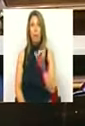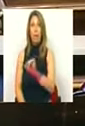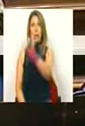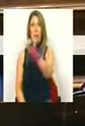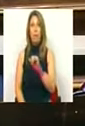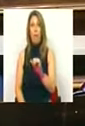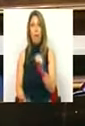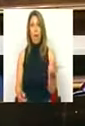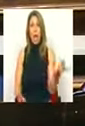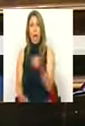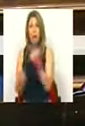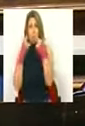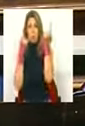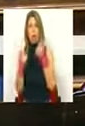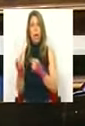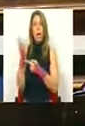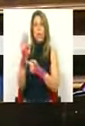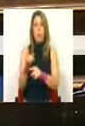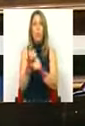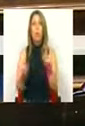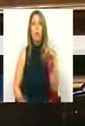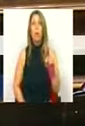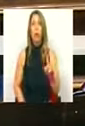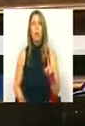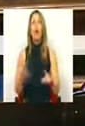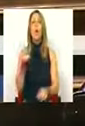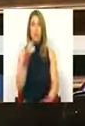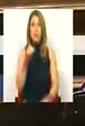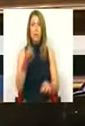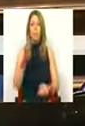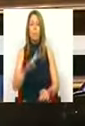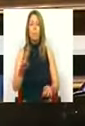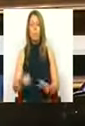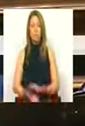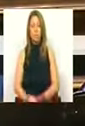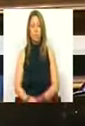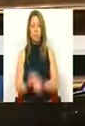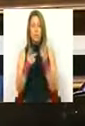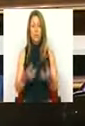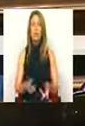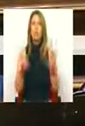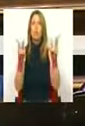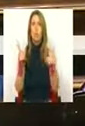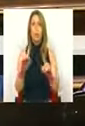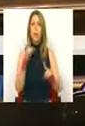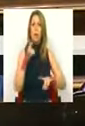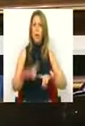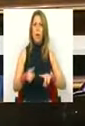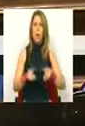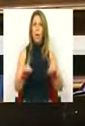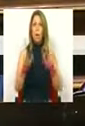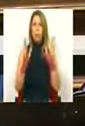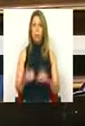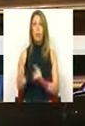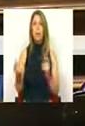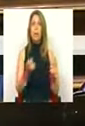anúncios? Quando é que os 50 milhões vão estar disponíveis, Sr. Ministro, para as limpezas? Não créditos, porque isso nós já tivemos muitas vezes esta discussão